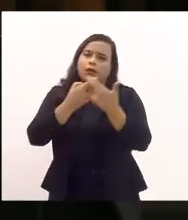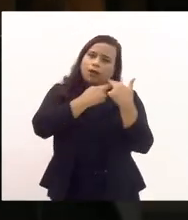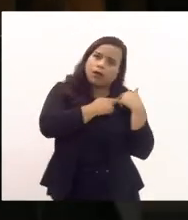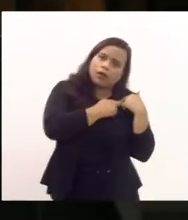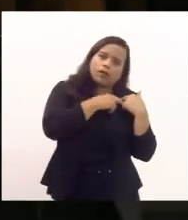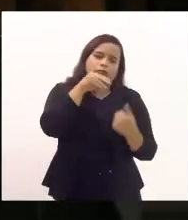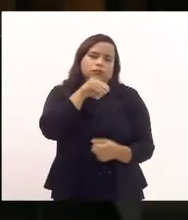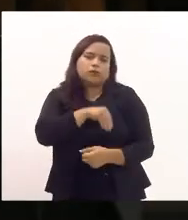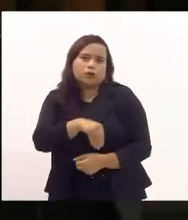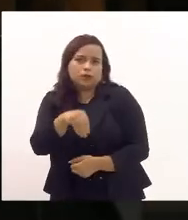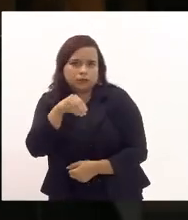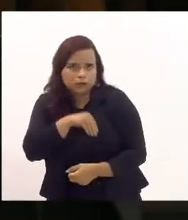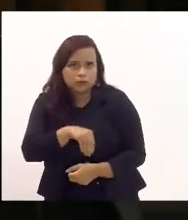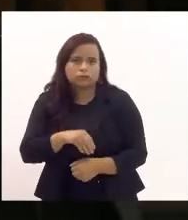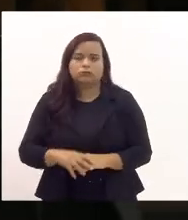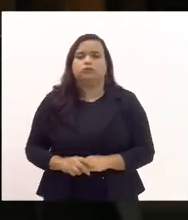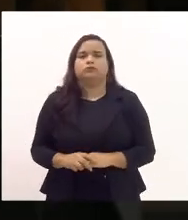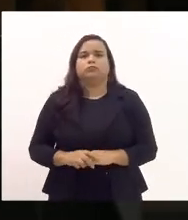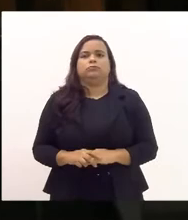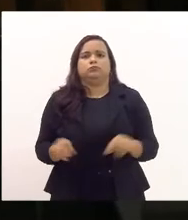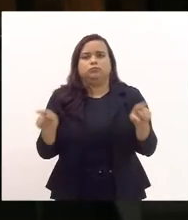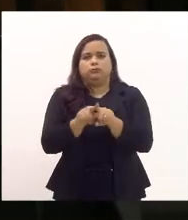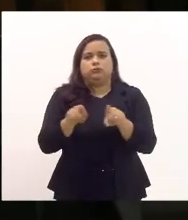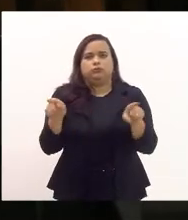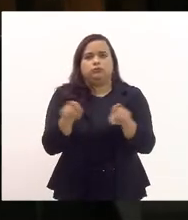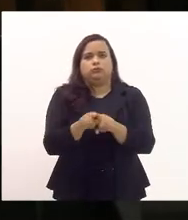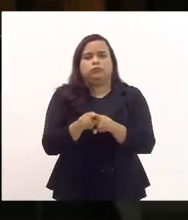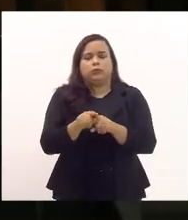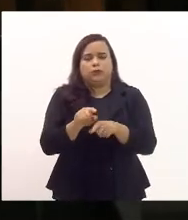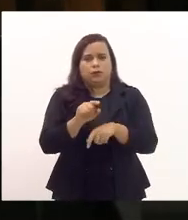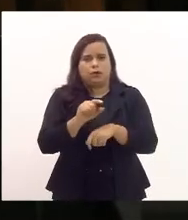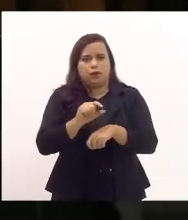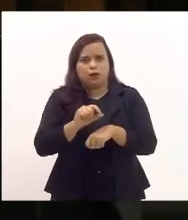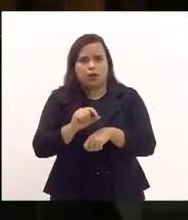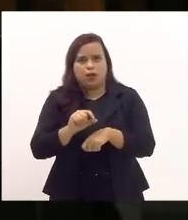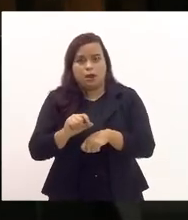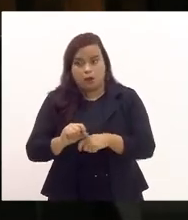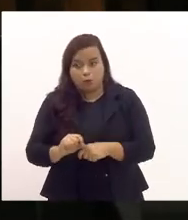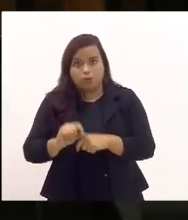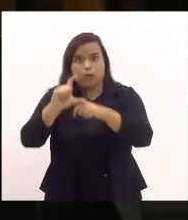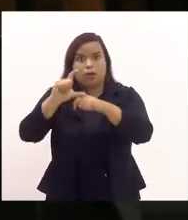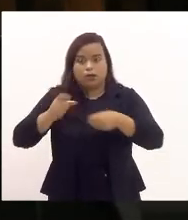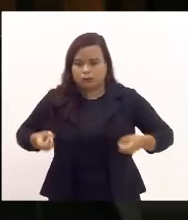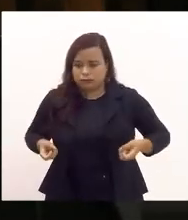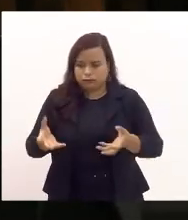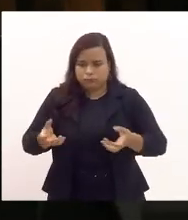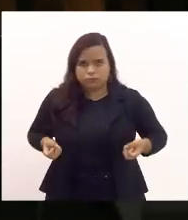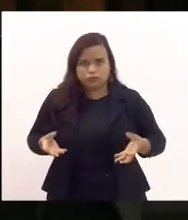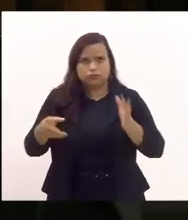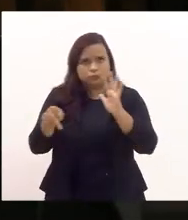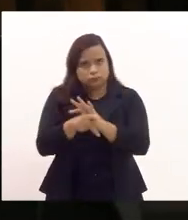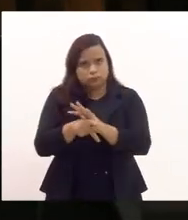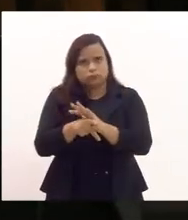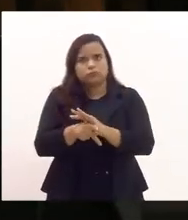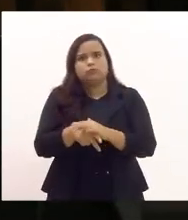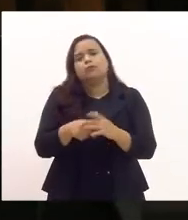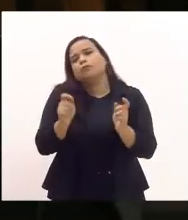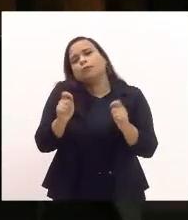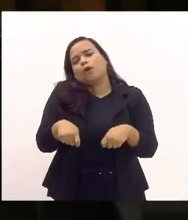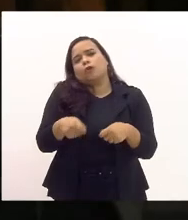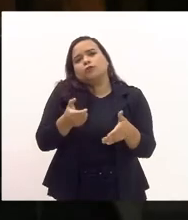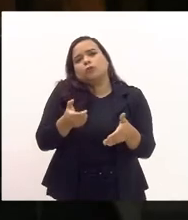salários qualquer aumento de despesa seja de